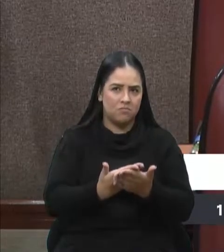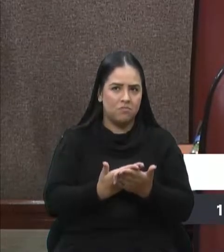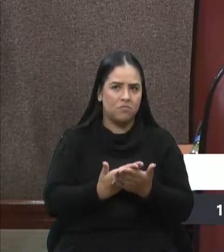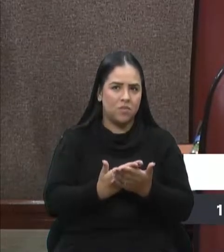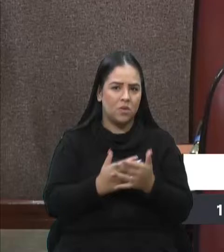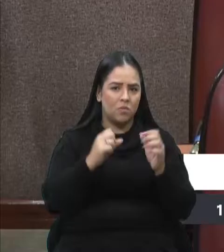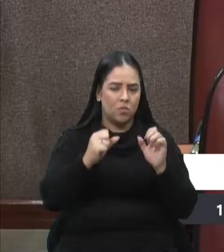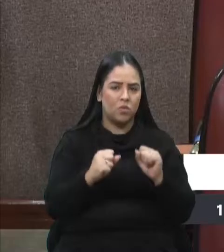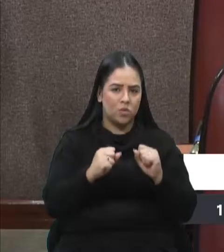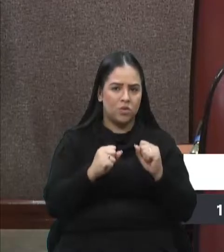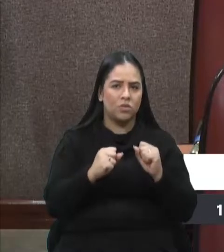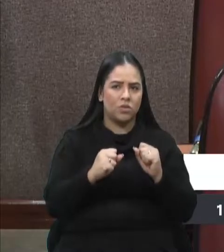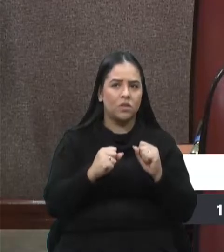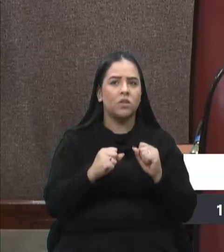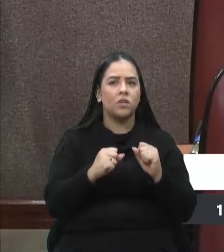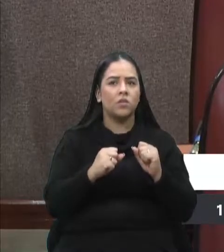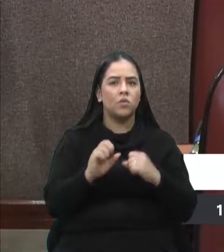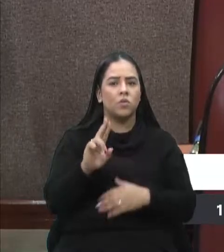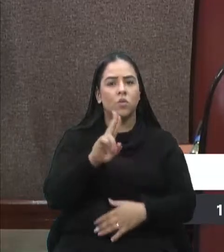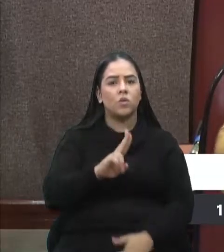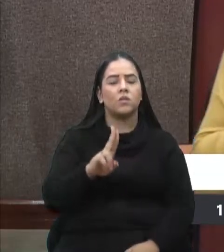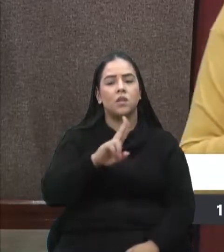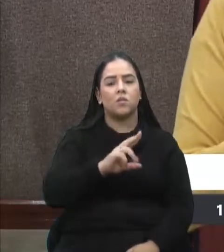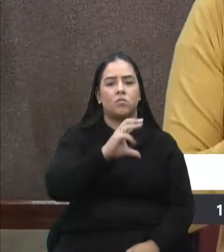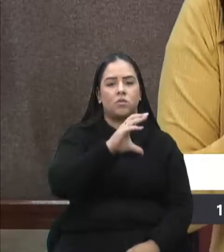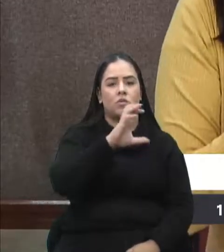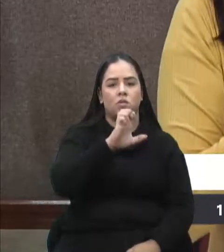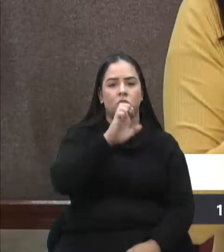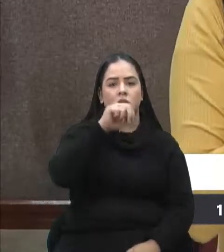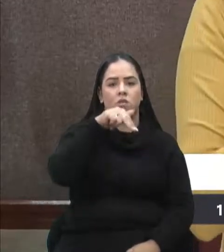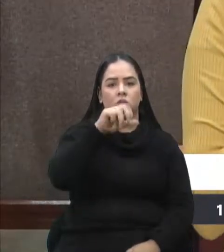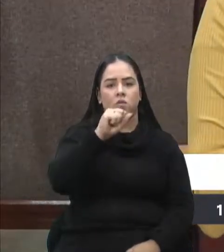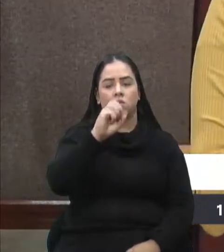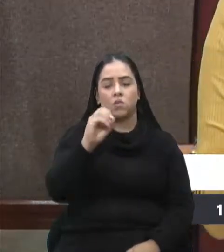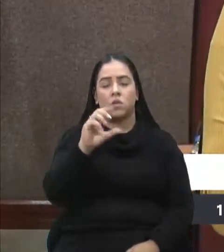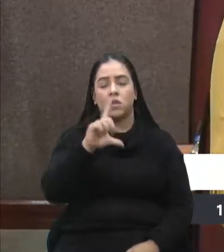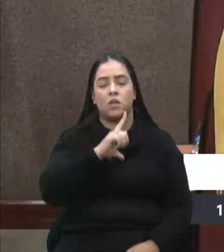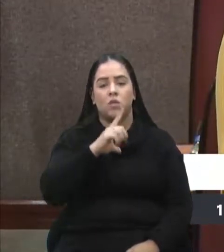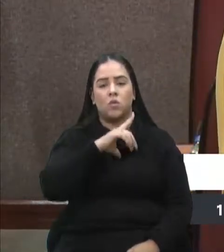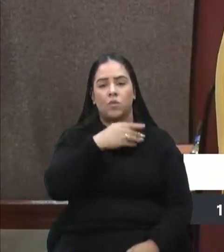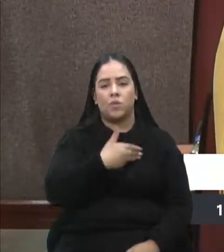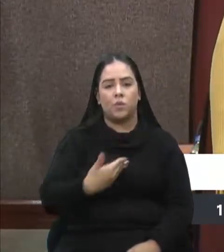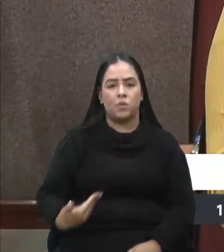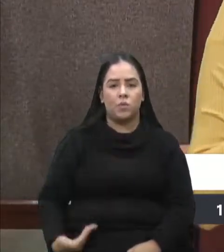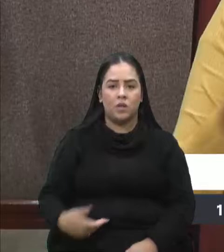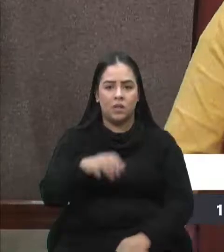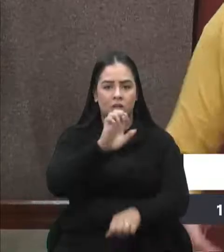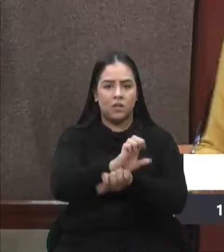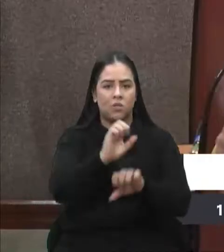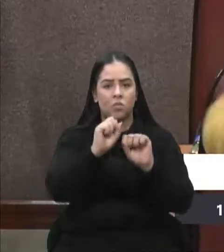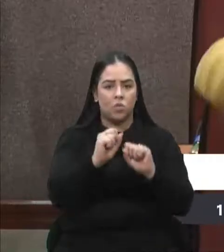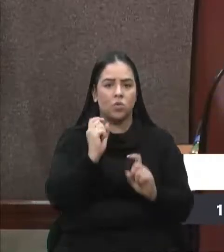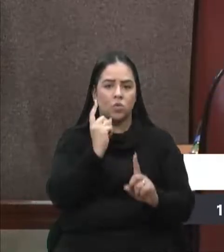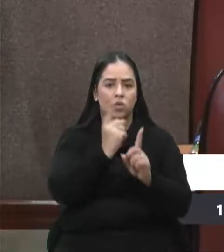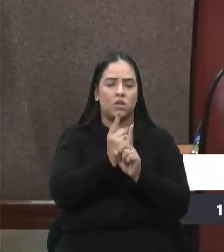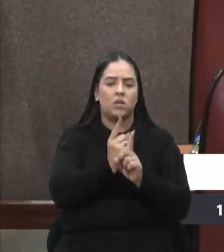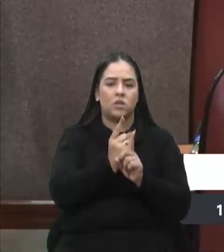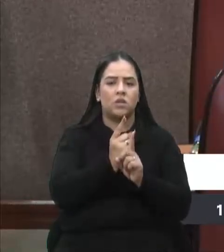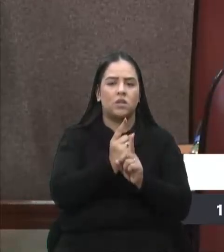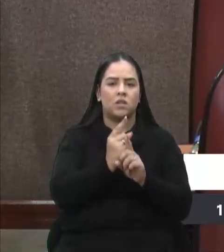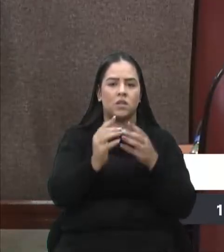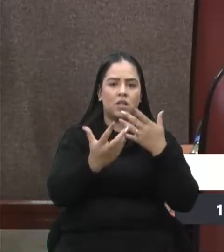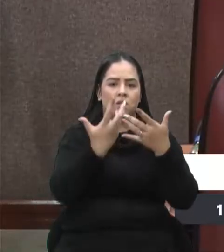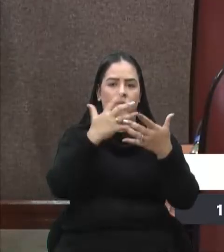elas podem ser acessadas por meio do censo escolar, disponível no site do Governo do Estado, elas podem ser encontradas no nosso portal de transparência, no portal